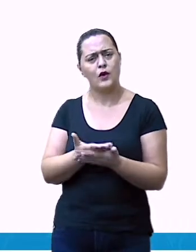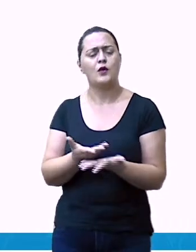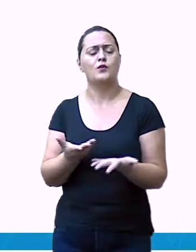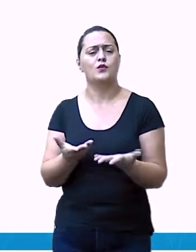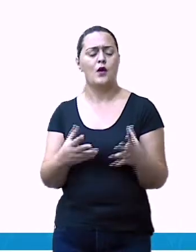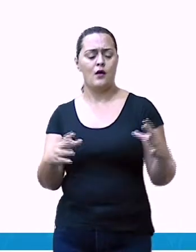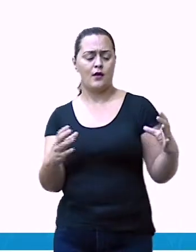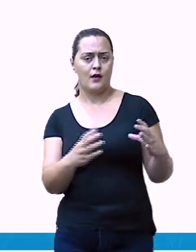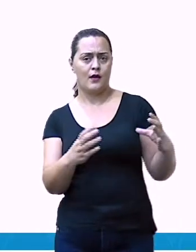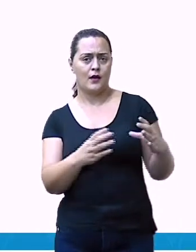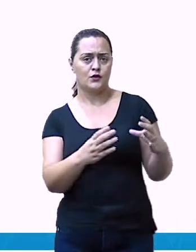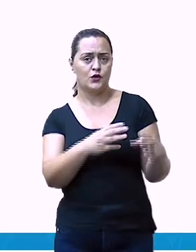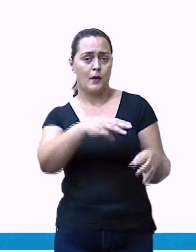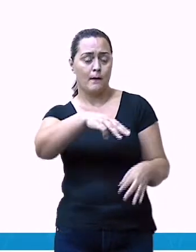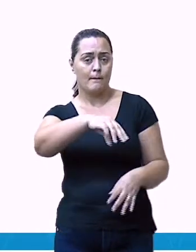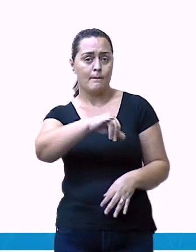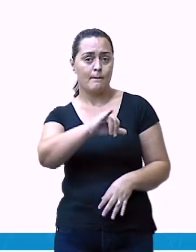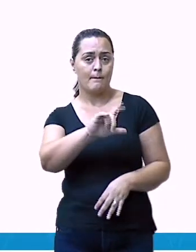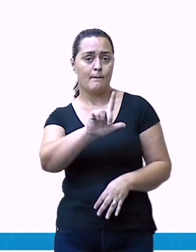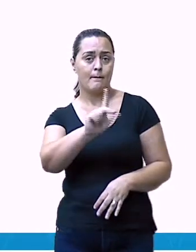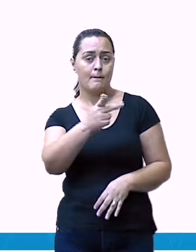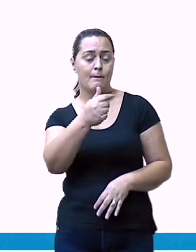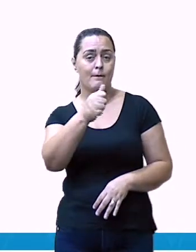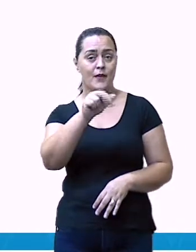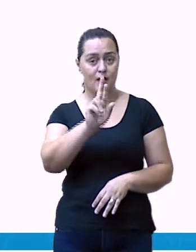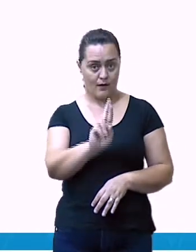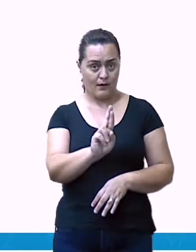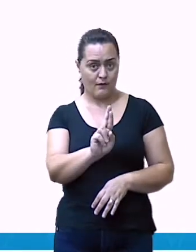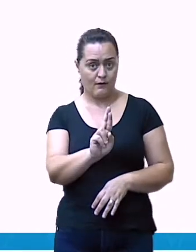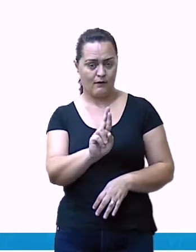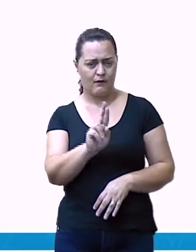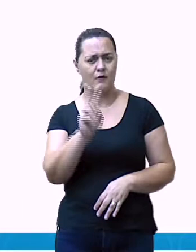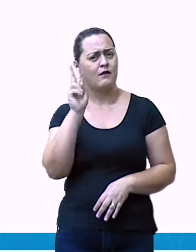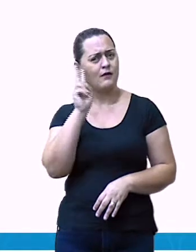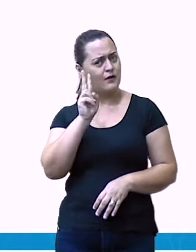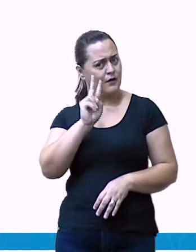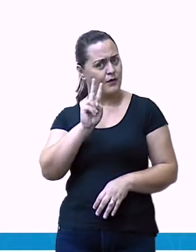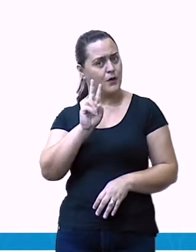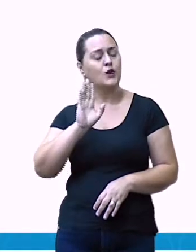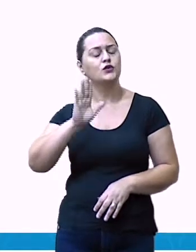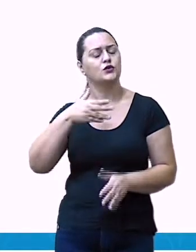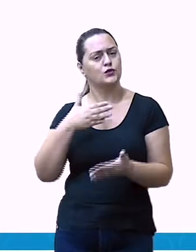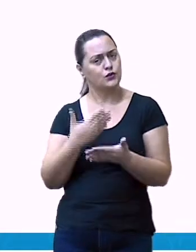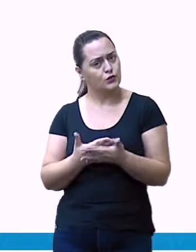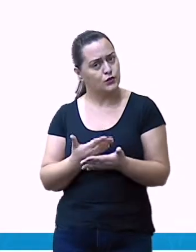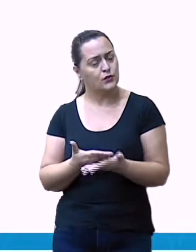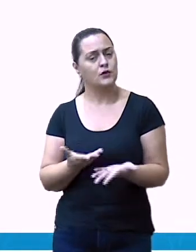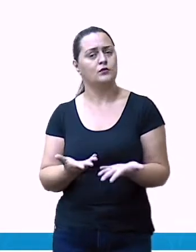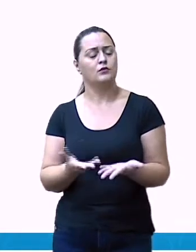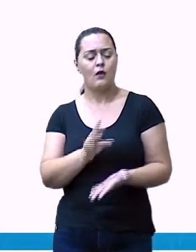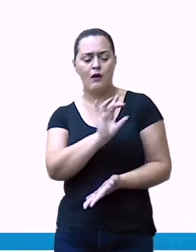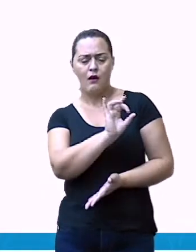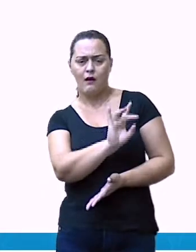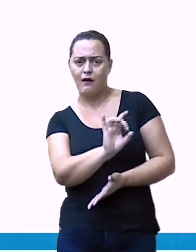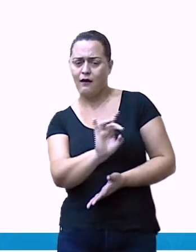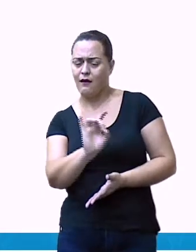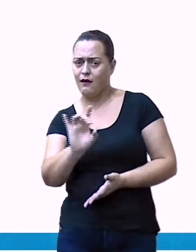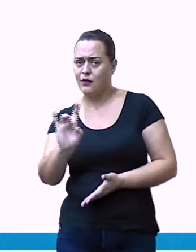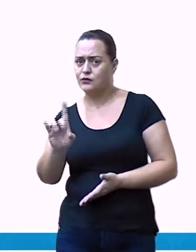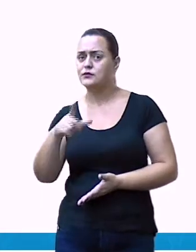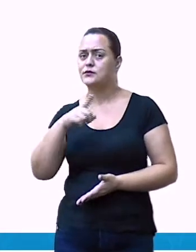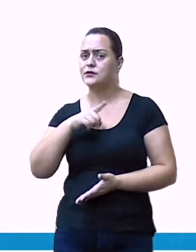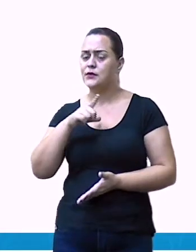milhões? Então, nós havíamos já estudado até aqui. Estudamos que cada algarismo ocupa